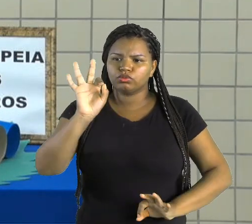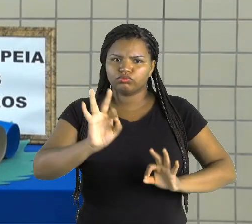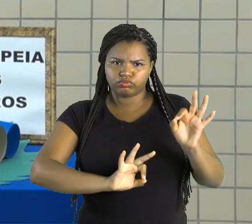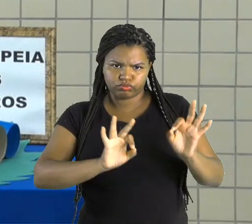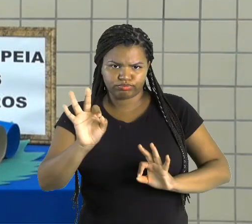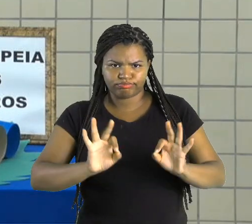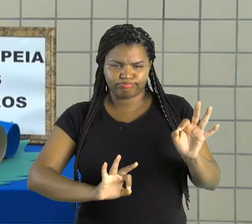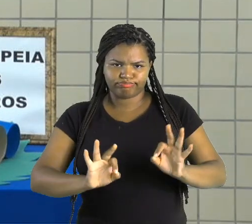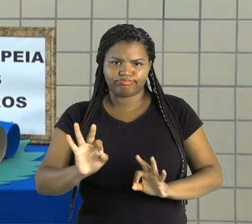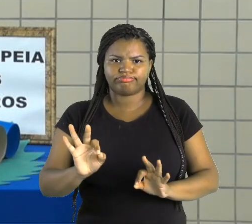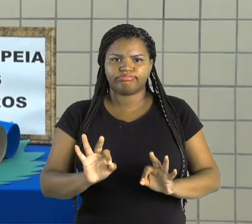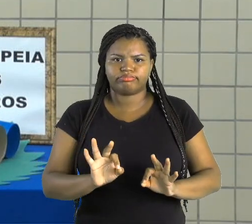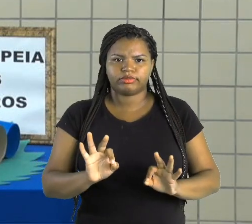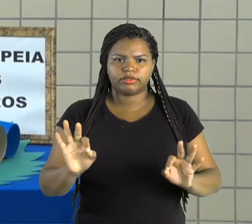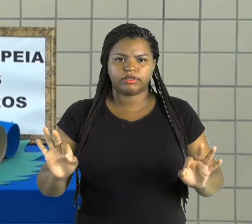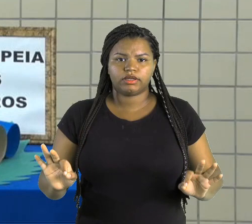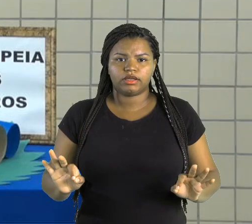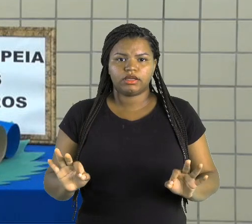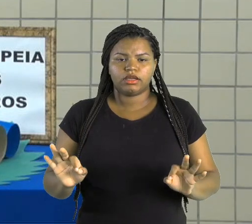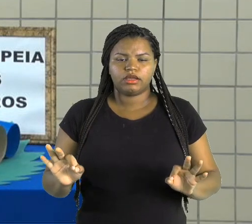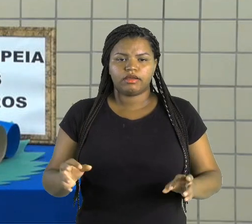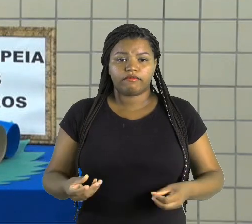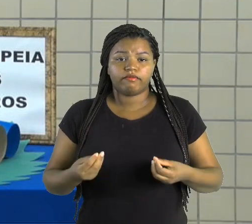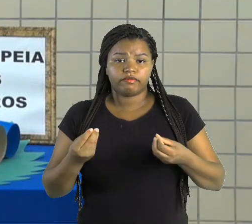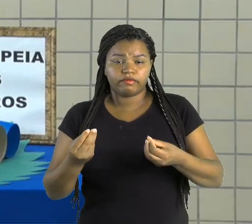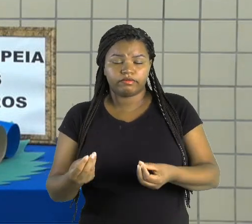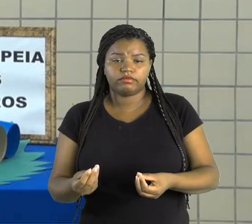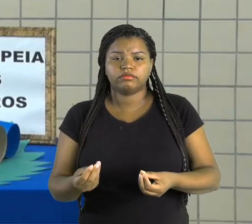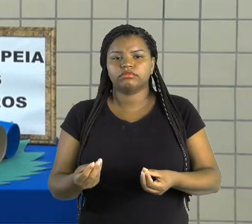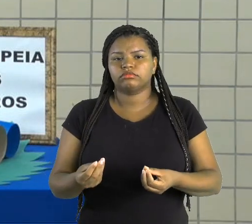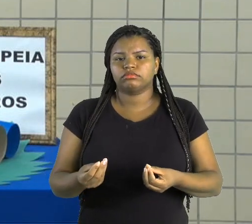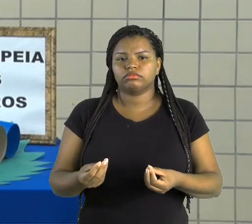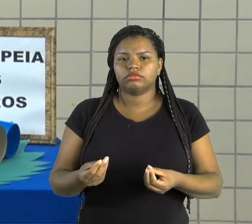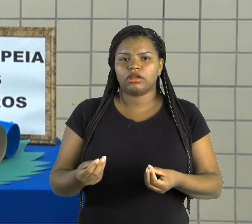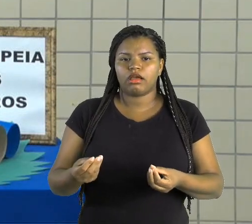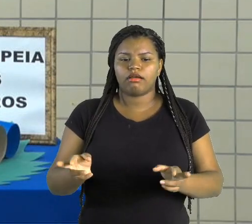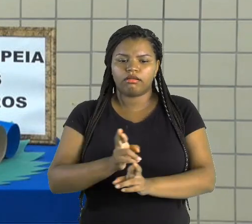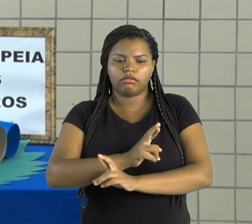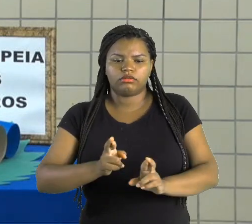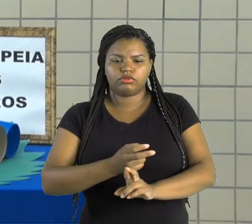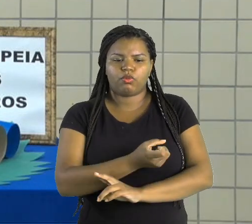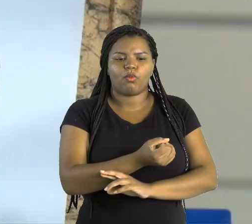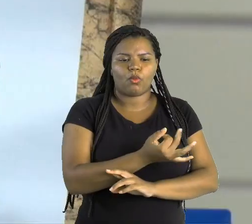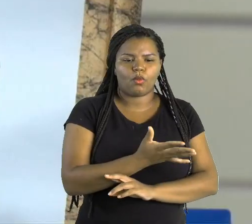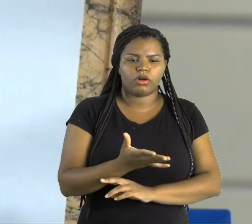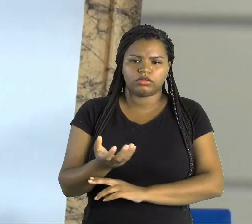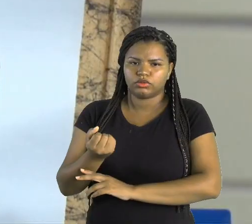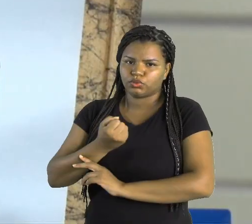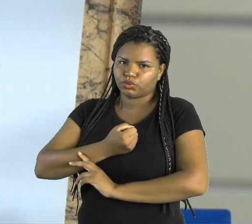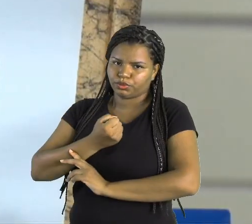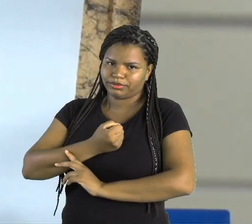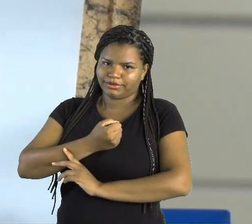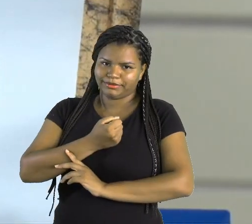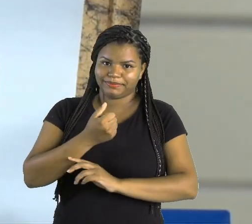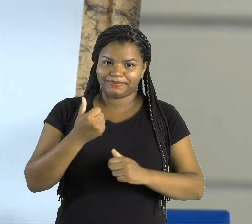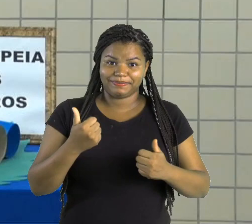sistematizado e favorecer a relação entre quantidade e numerais. Vamos